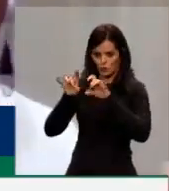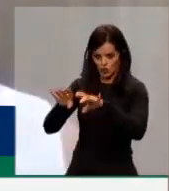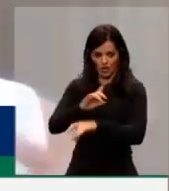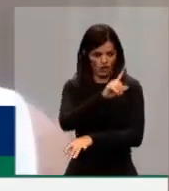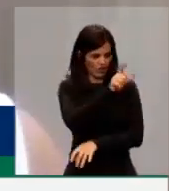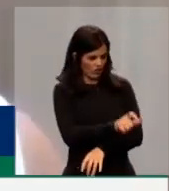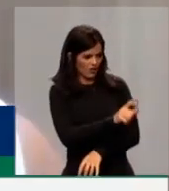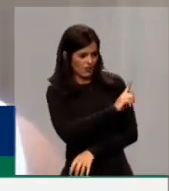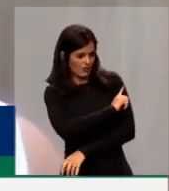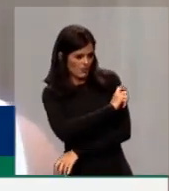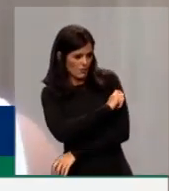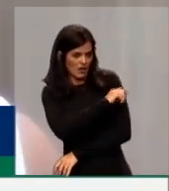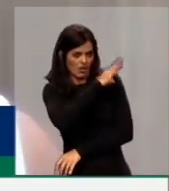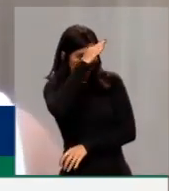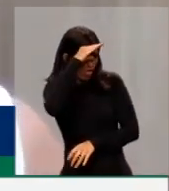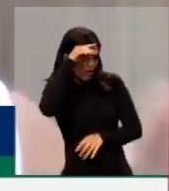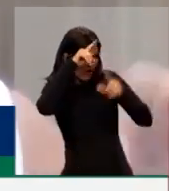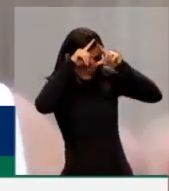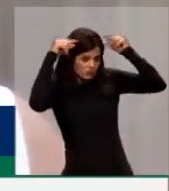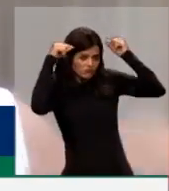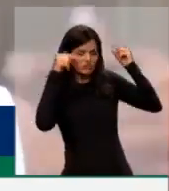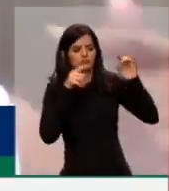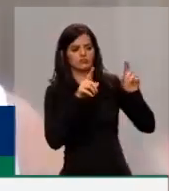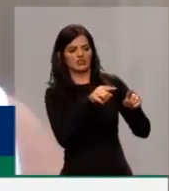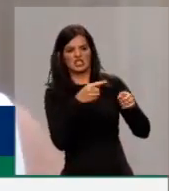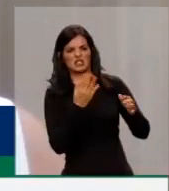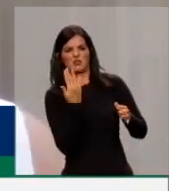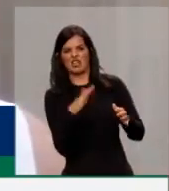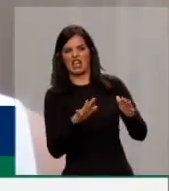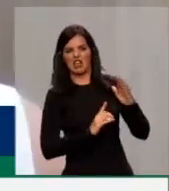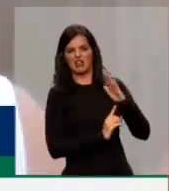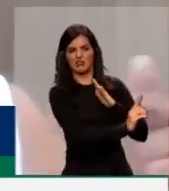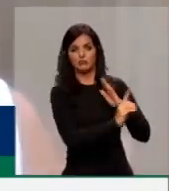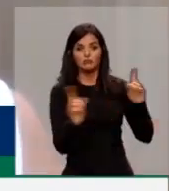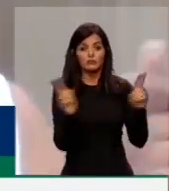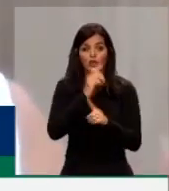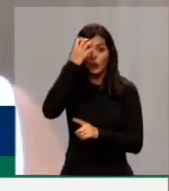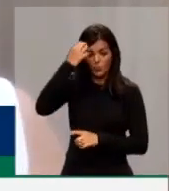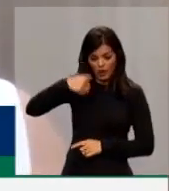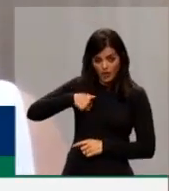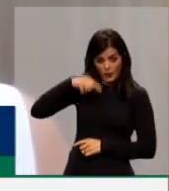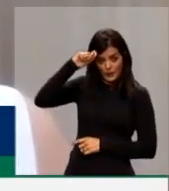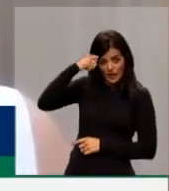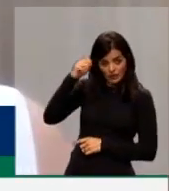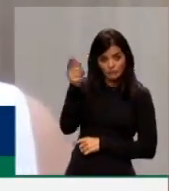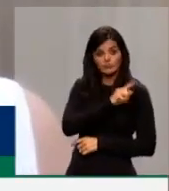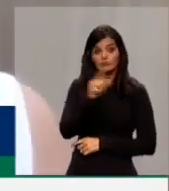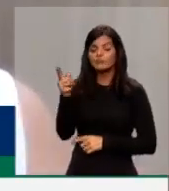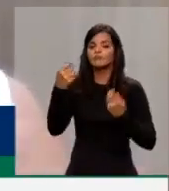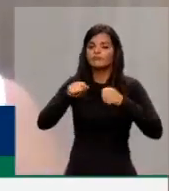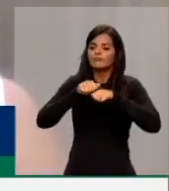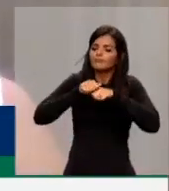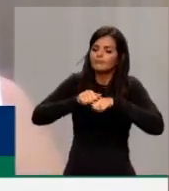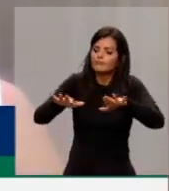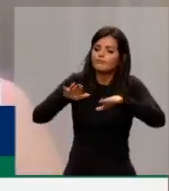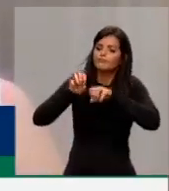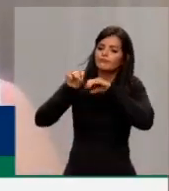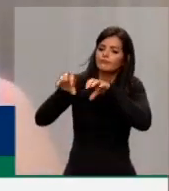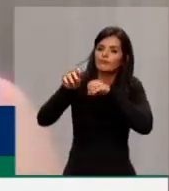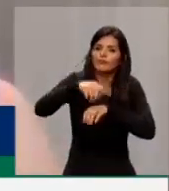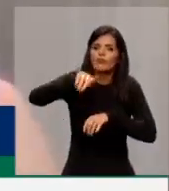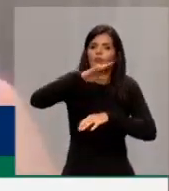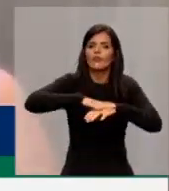na consulta de enfermagem, a culpa é minha? Não, nós precisamos levar conhecimento, nós precisamos desenvolver esse processo. Nós precisamos